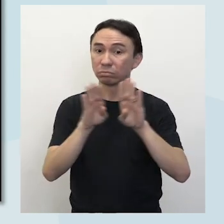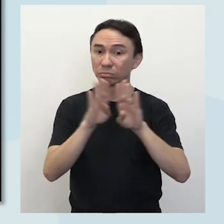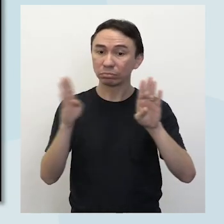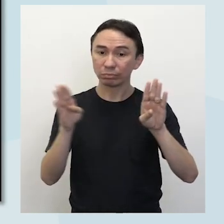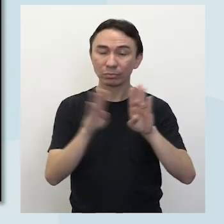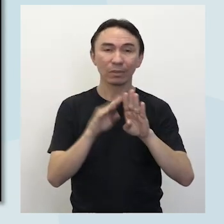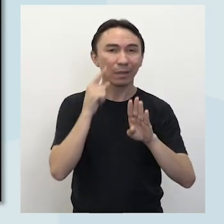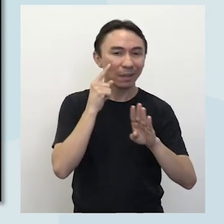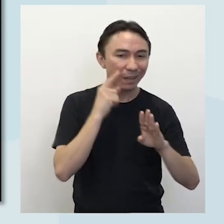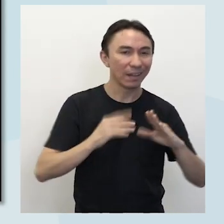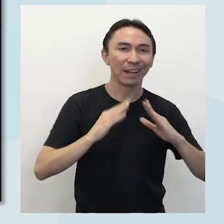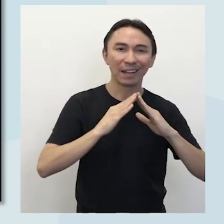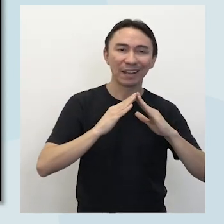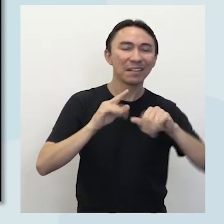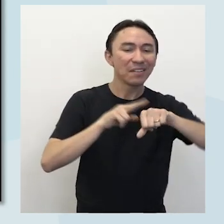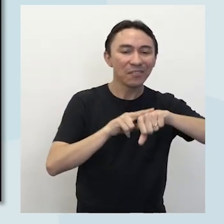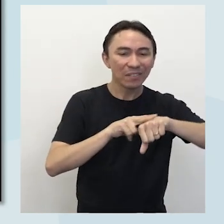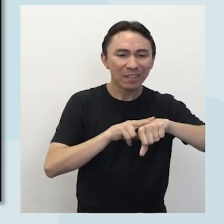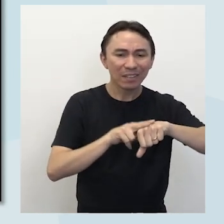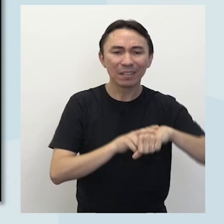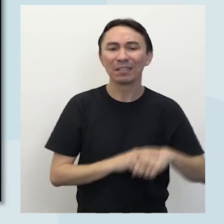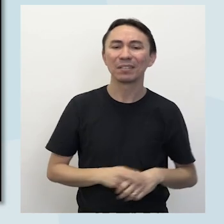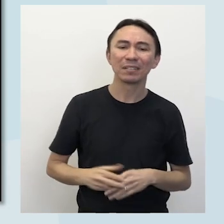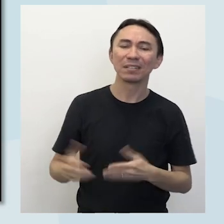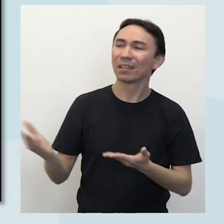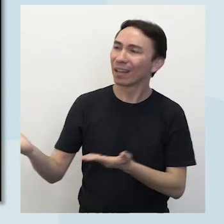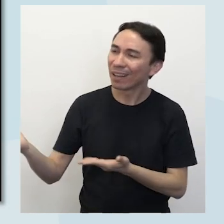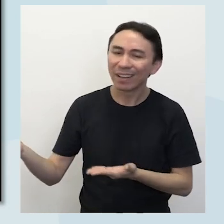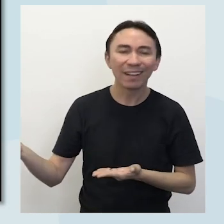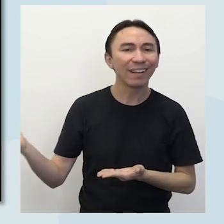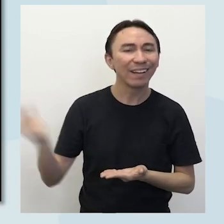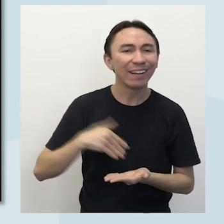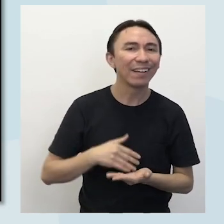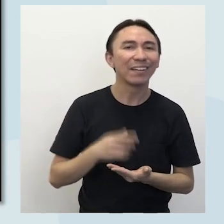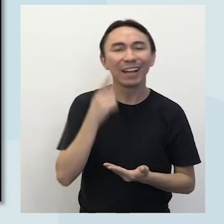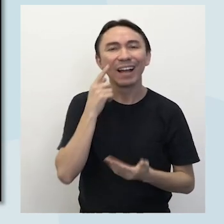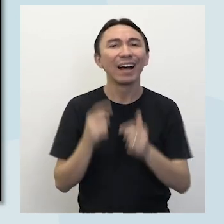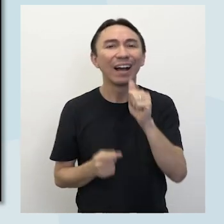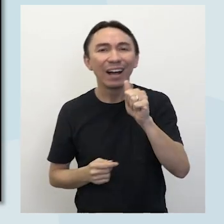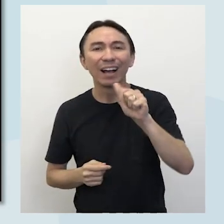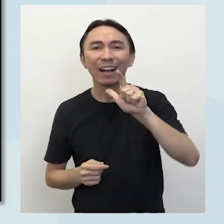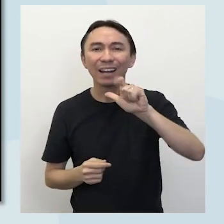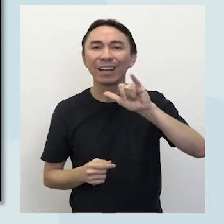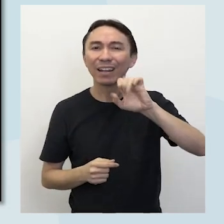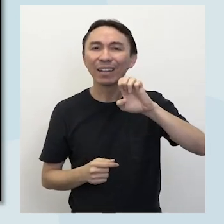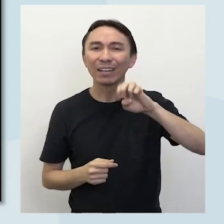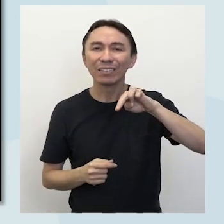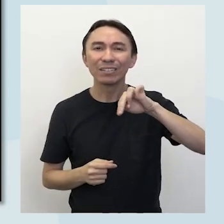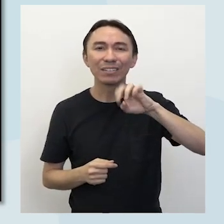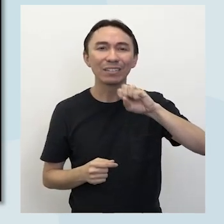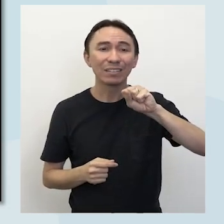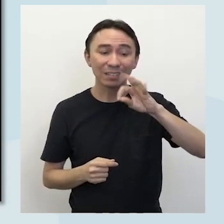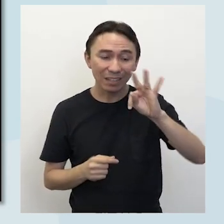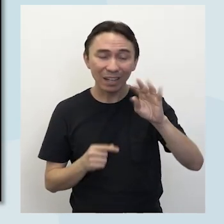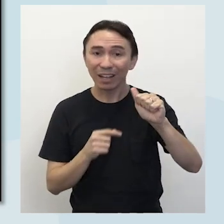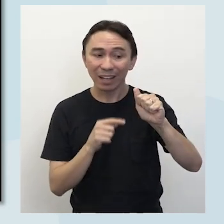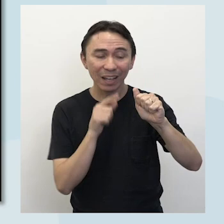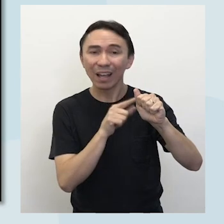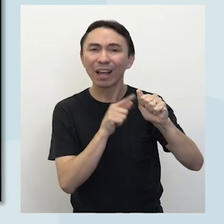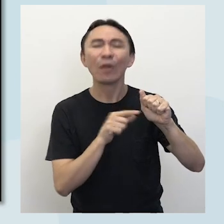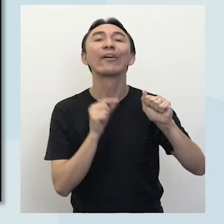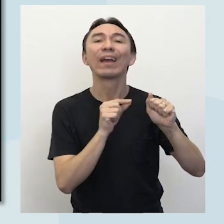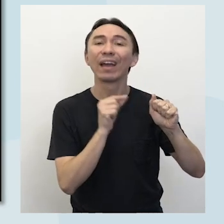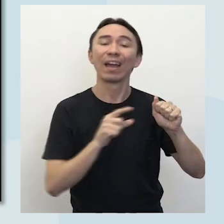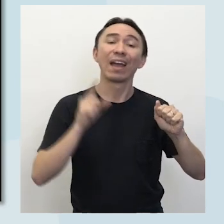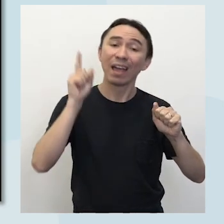Casa Verde, chamando todos bem-vindo. O que é o alienista, gente? Ele é o cara que trata dos alienados e ele